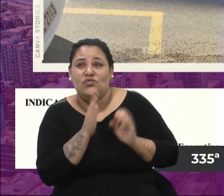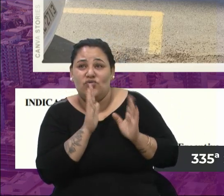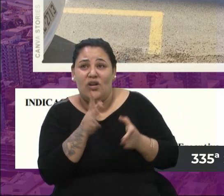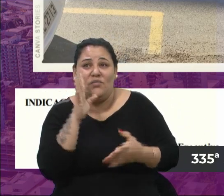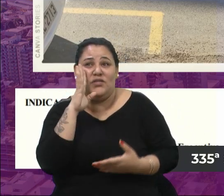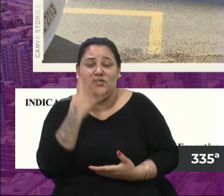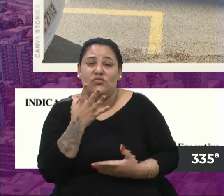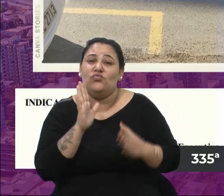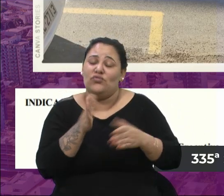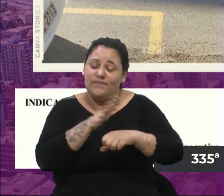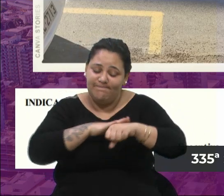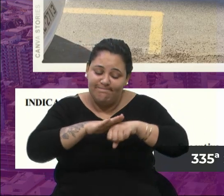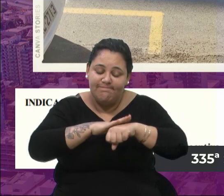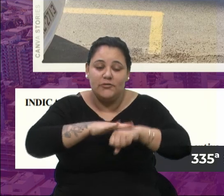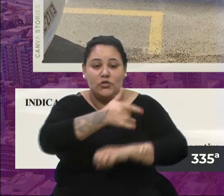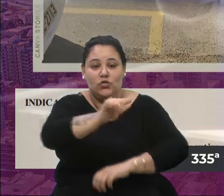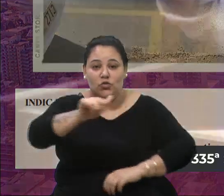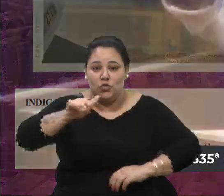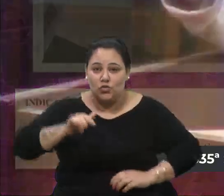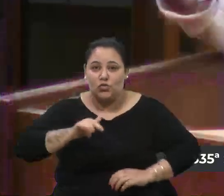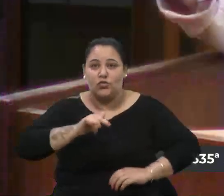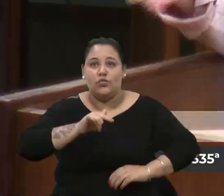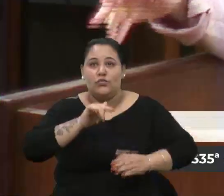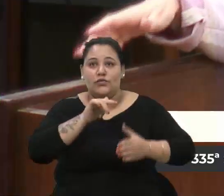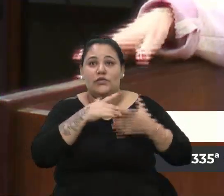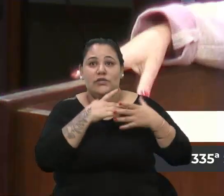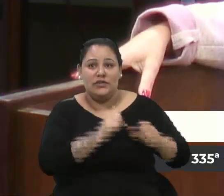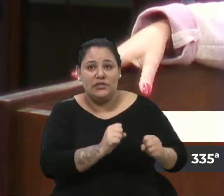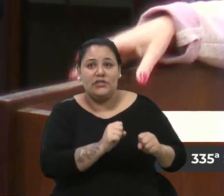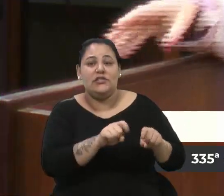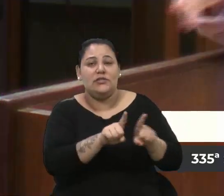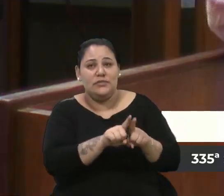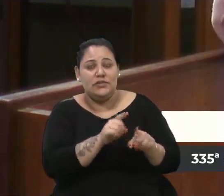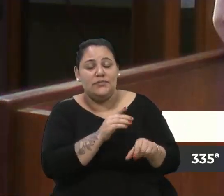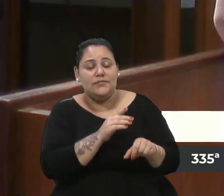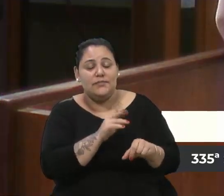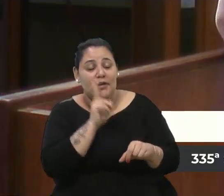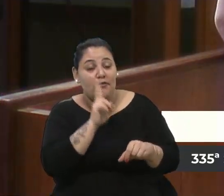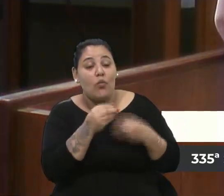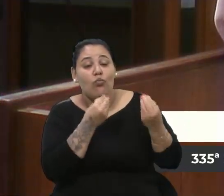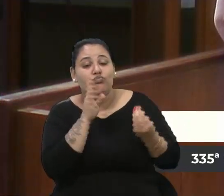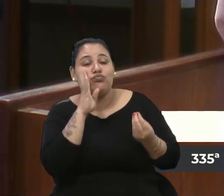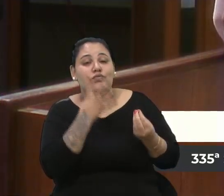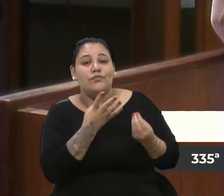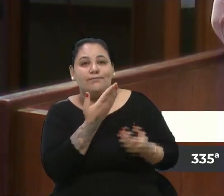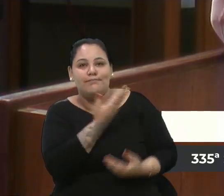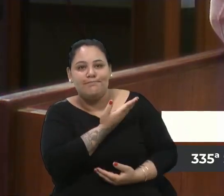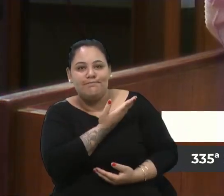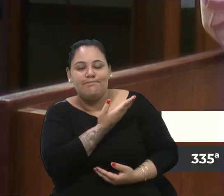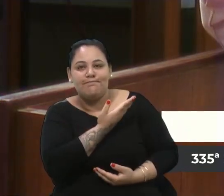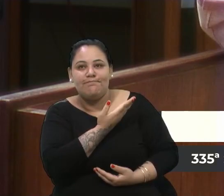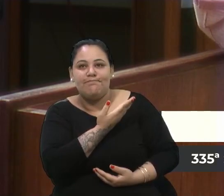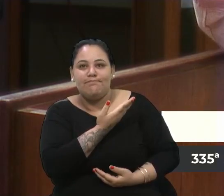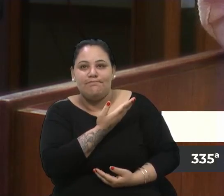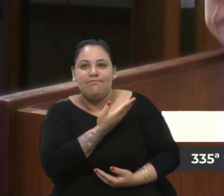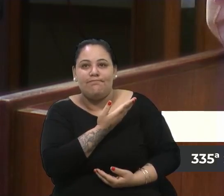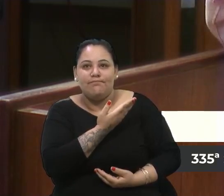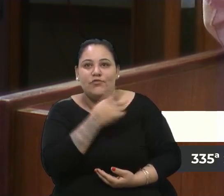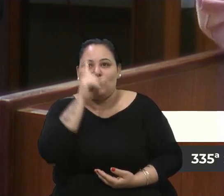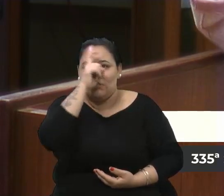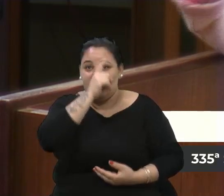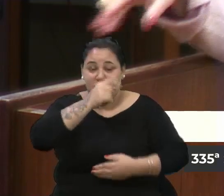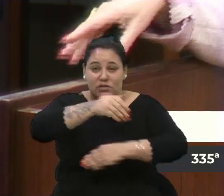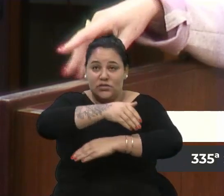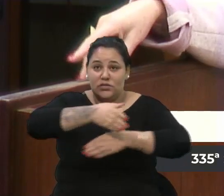em outros momentos com as secretarias afins também, né? Ali é uma situação muito necessária daquela